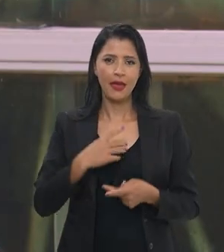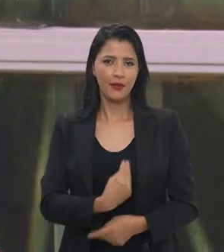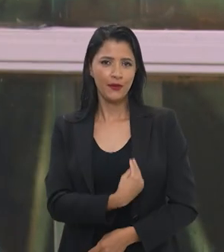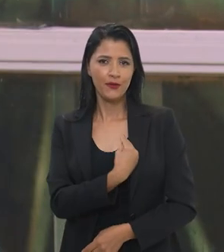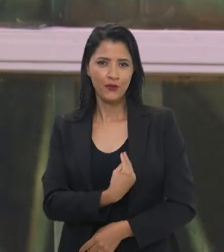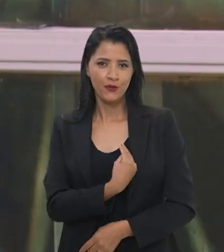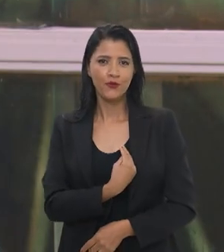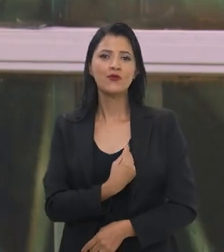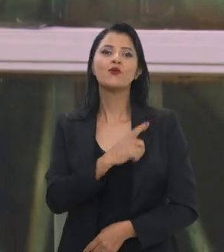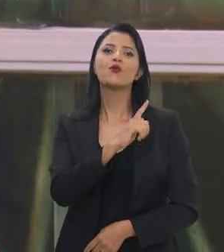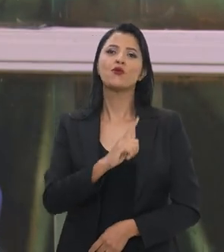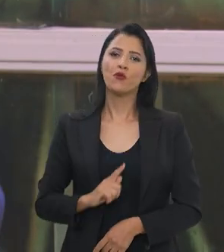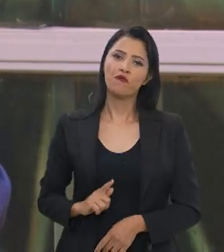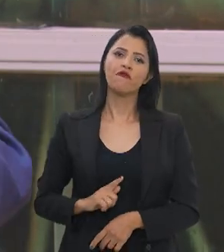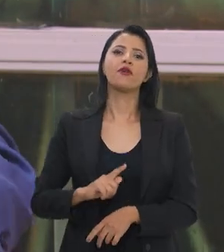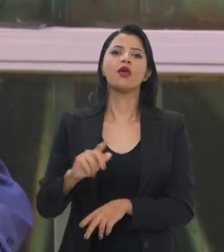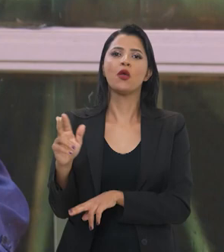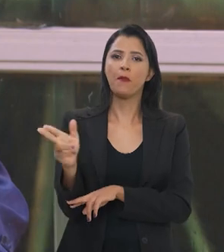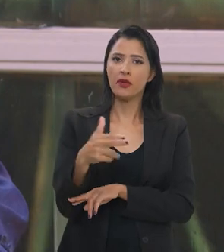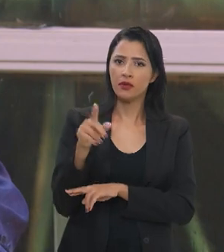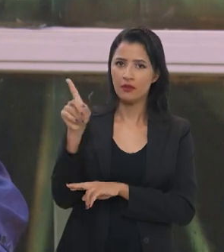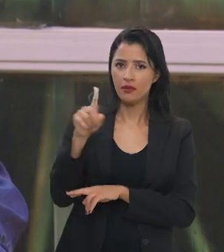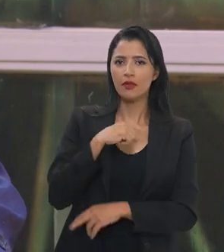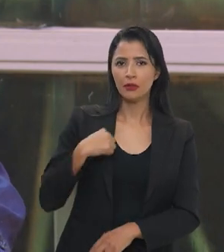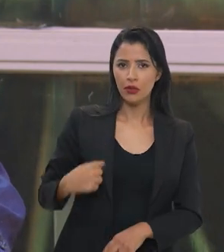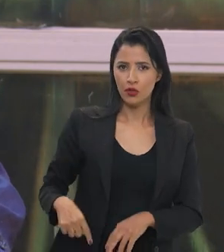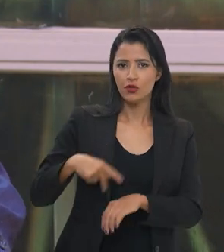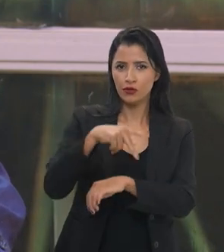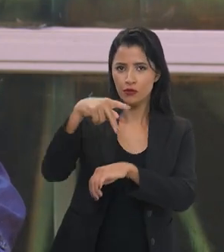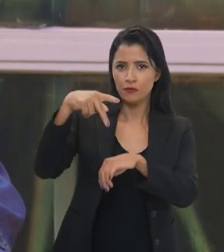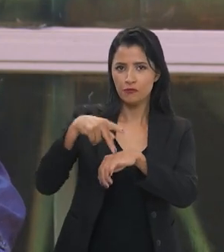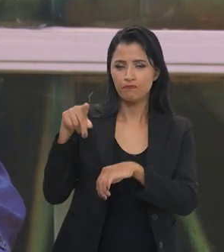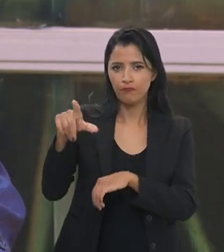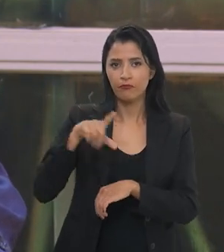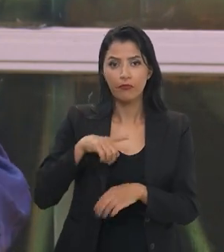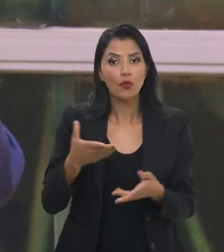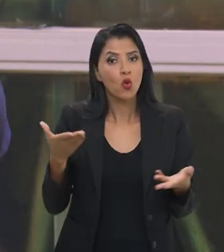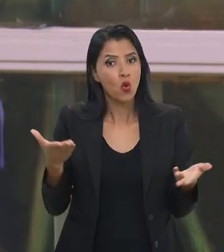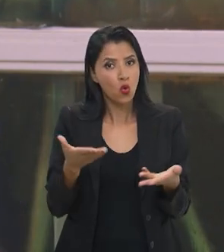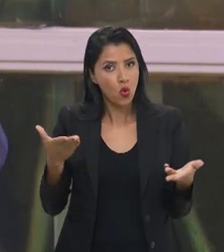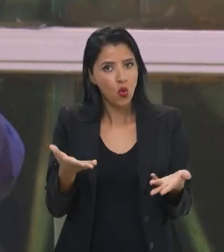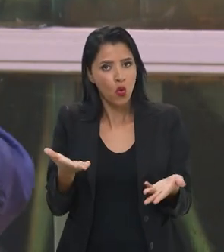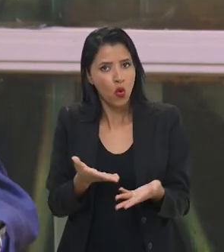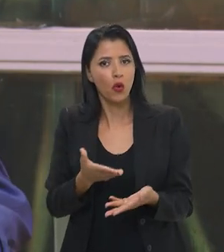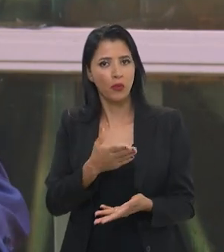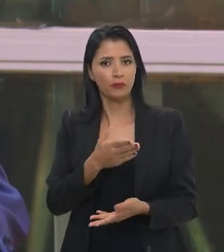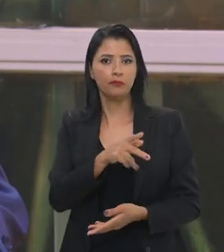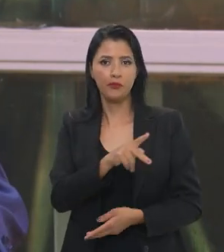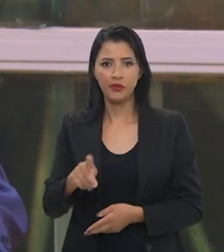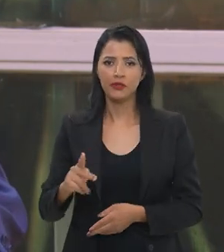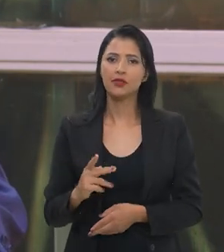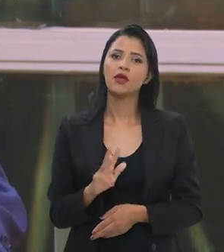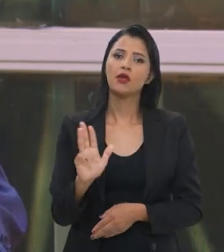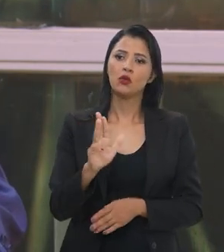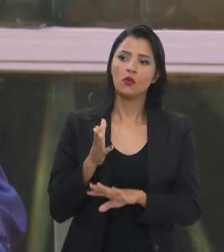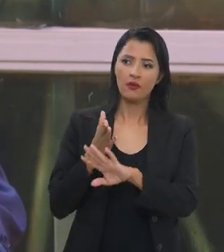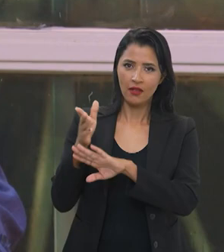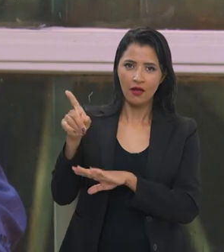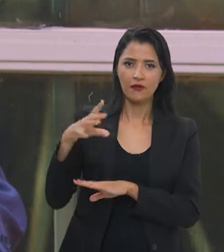da presença do governo em Baixada da China é para onde agora o presidente Lula